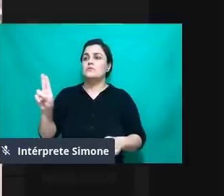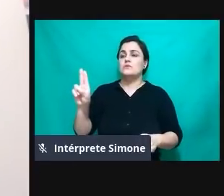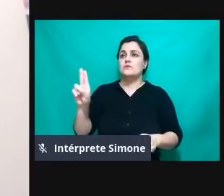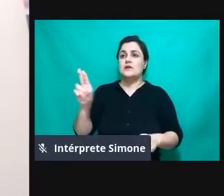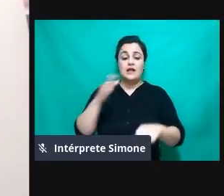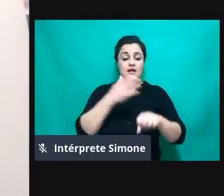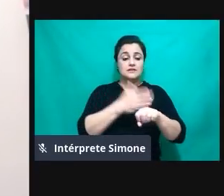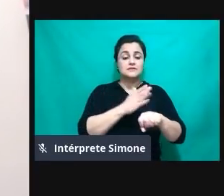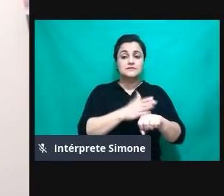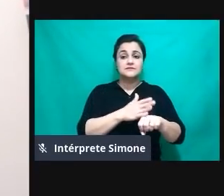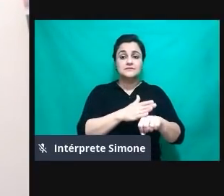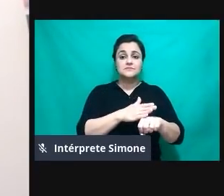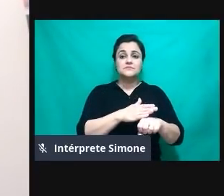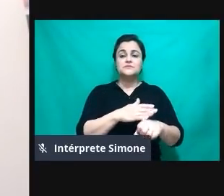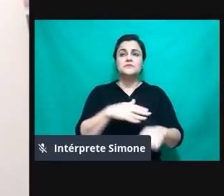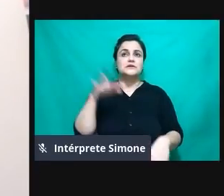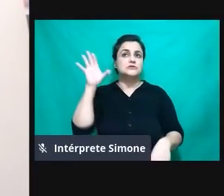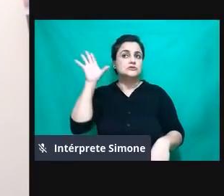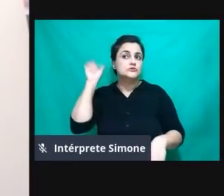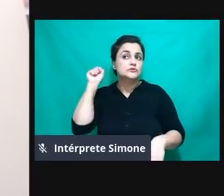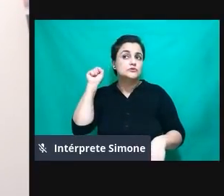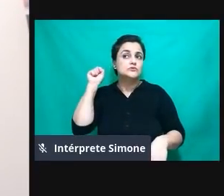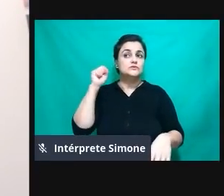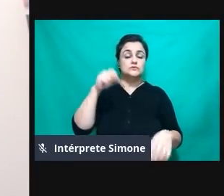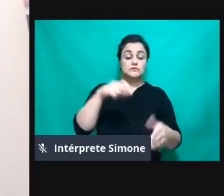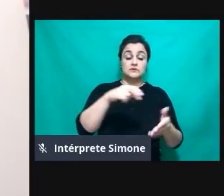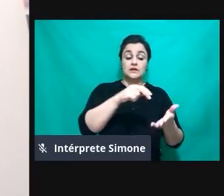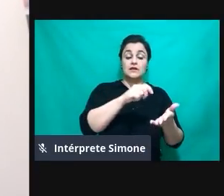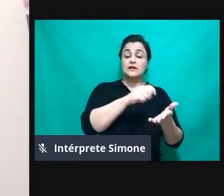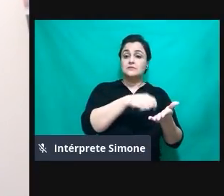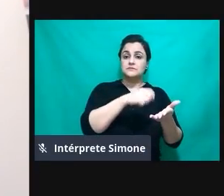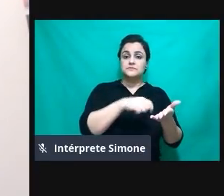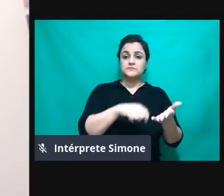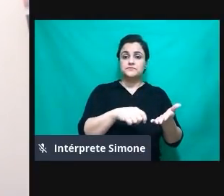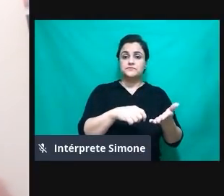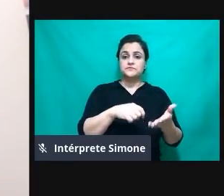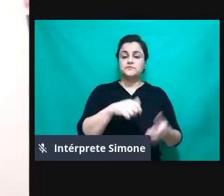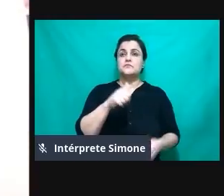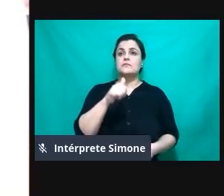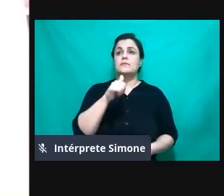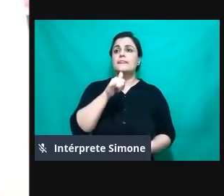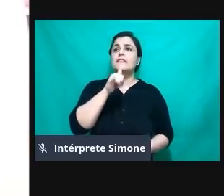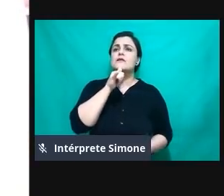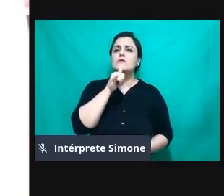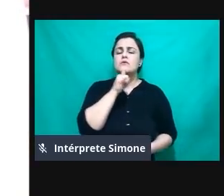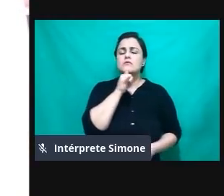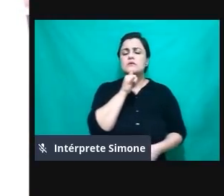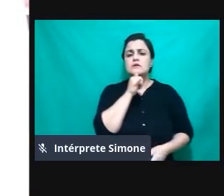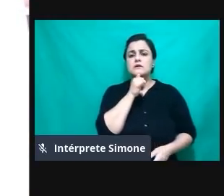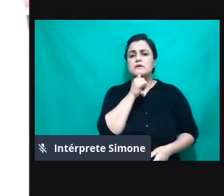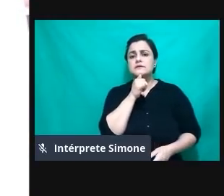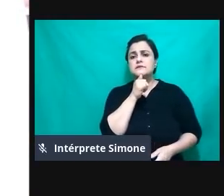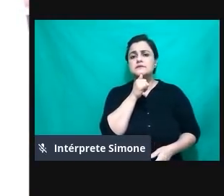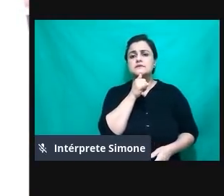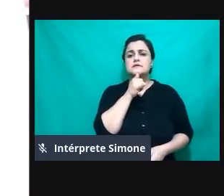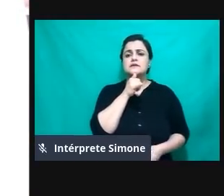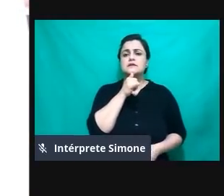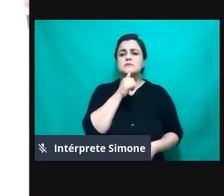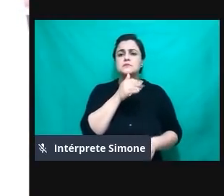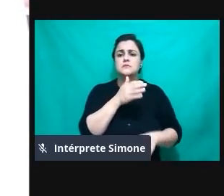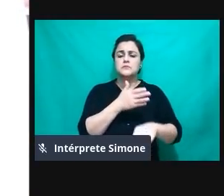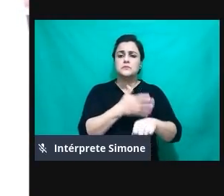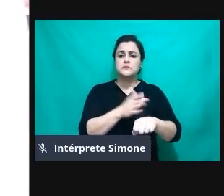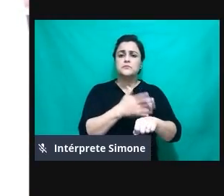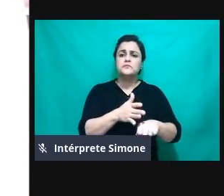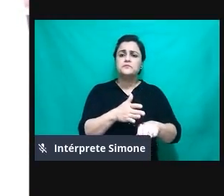falamos isso, né? Quando nós falamos aí, no caso da escuta, nós temos que praticar essa